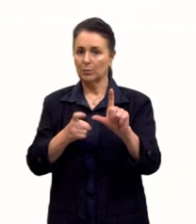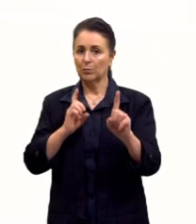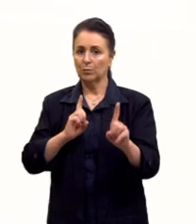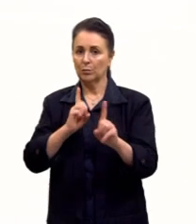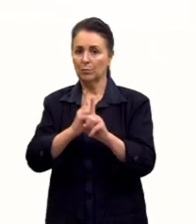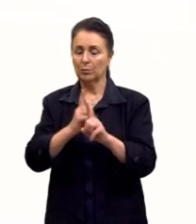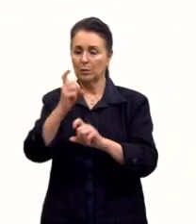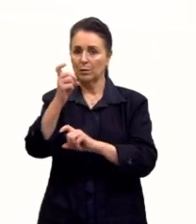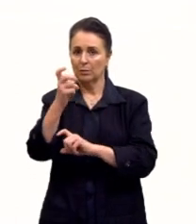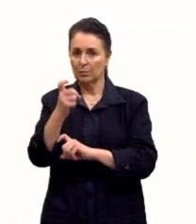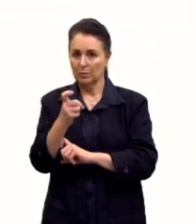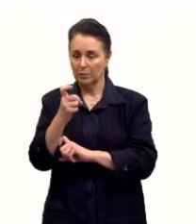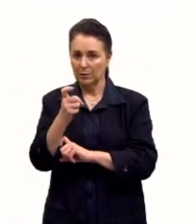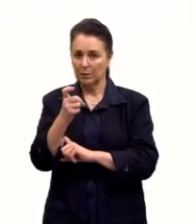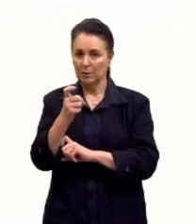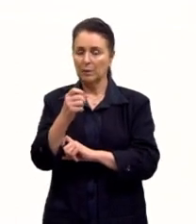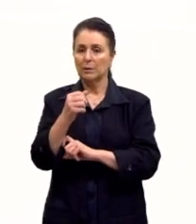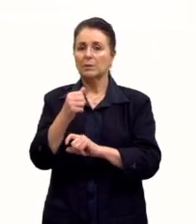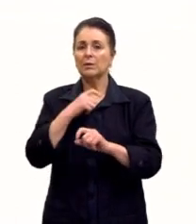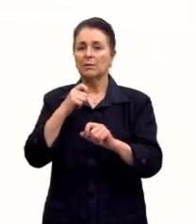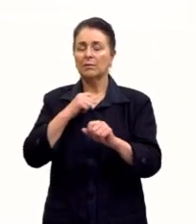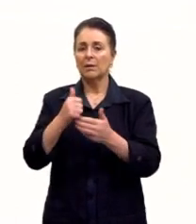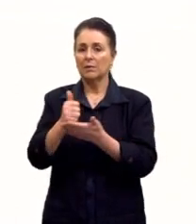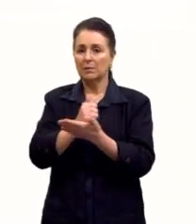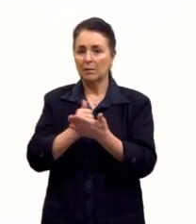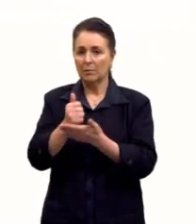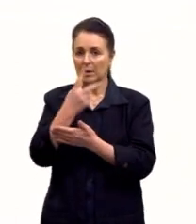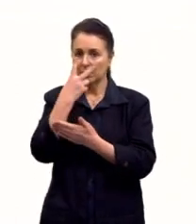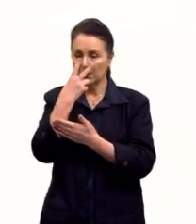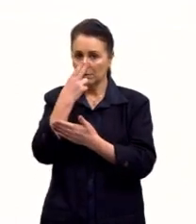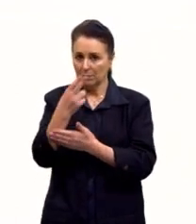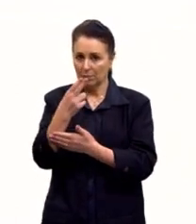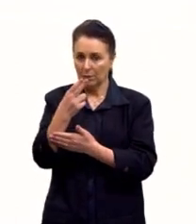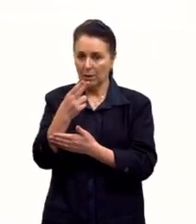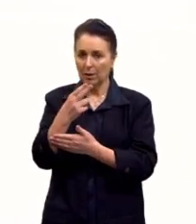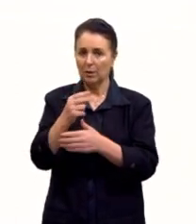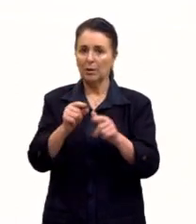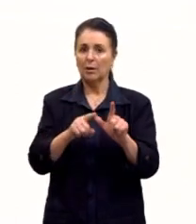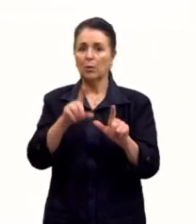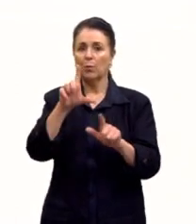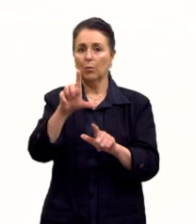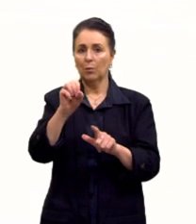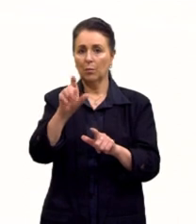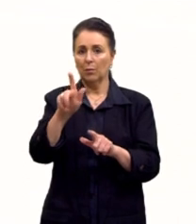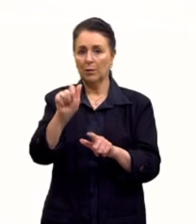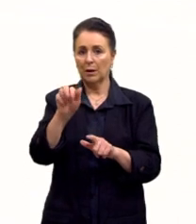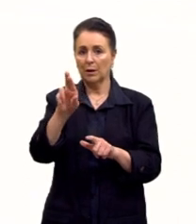que faz com que a base seja igual ao que nós chamamos de logaritimando